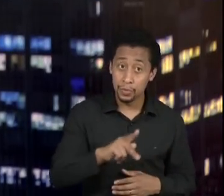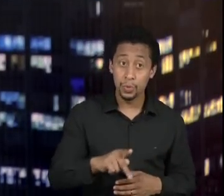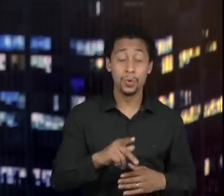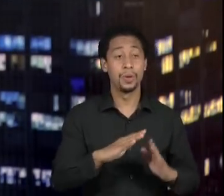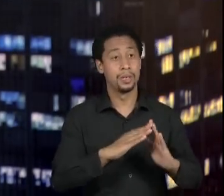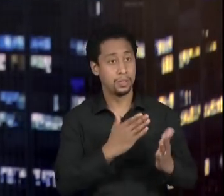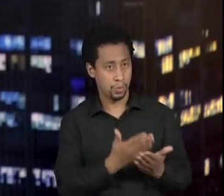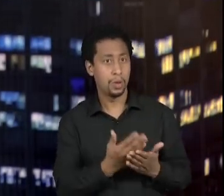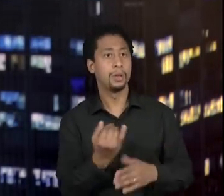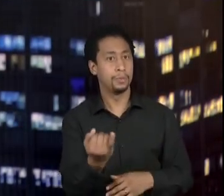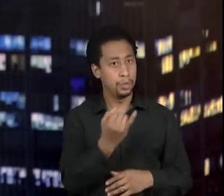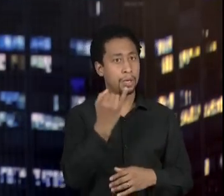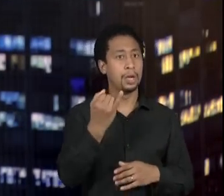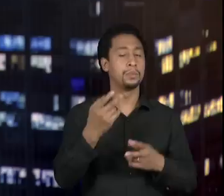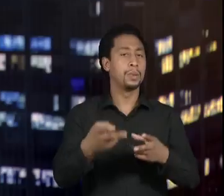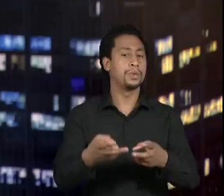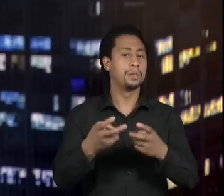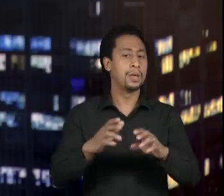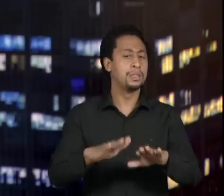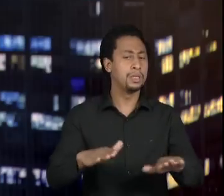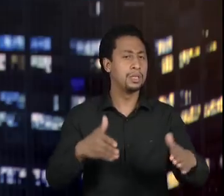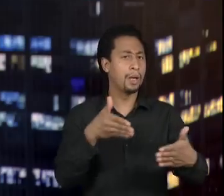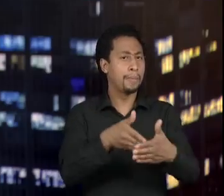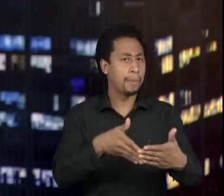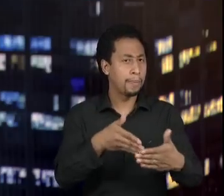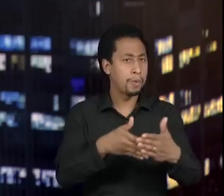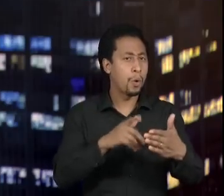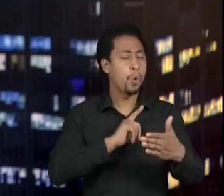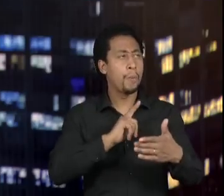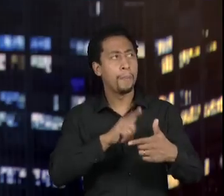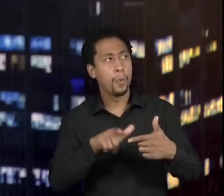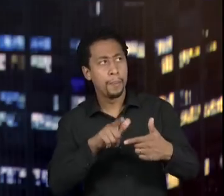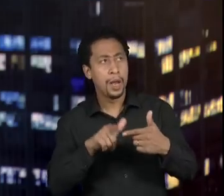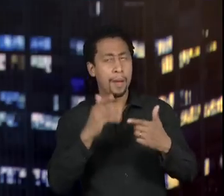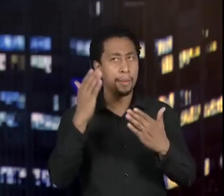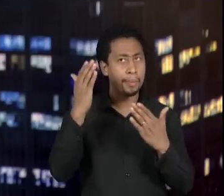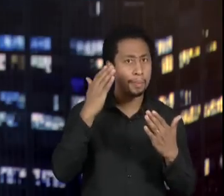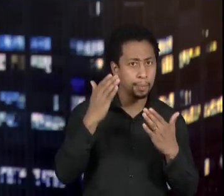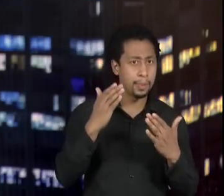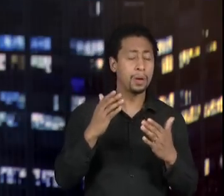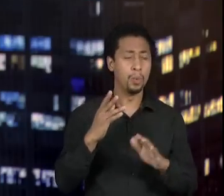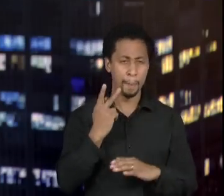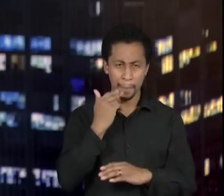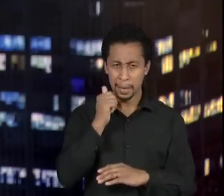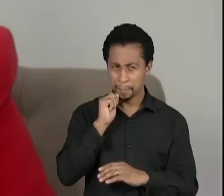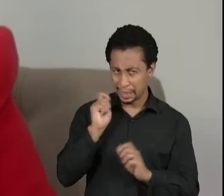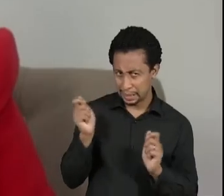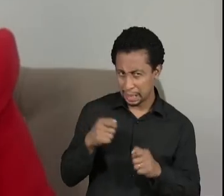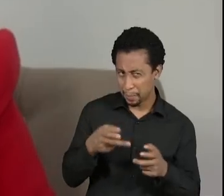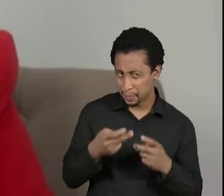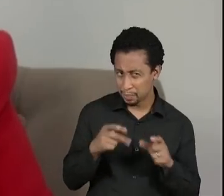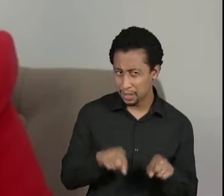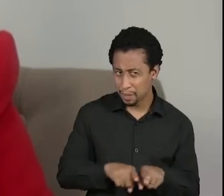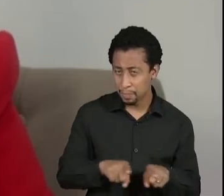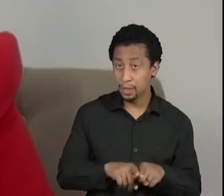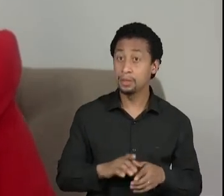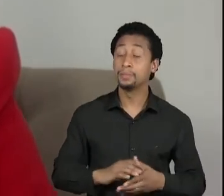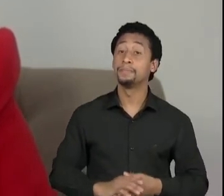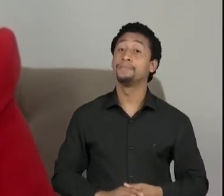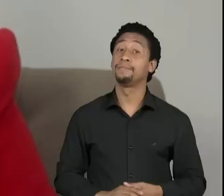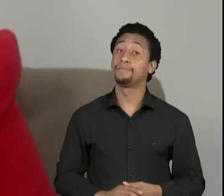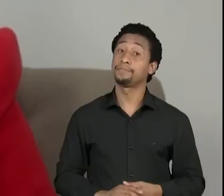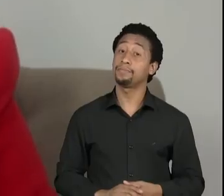reconhecer dificuldades ou algum distúrbio. Será que os pais terão também essa capacidade? Eu acredito